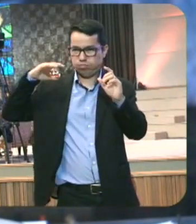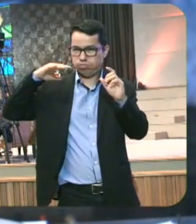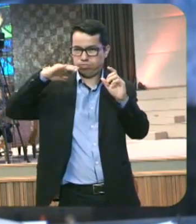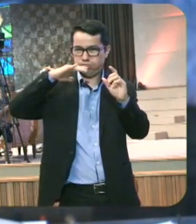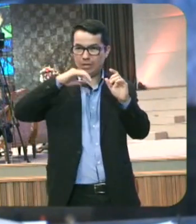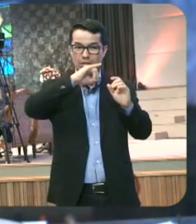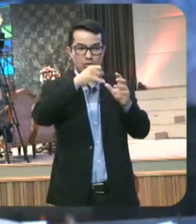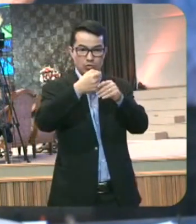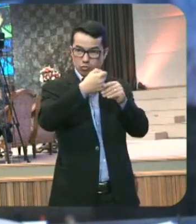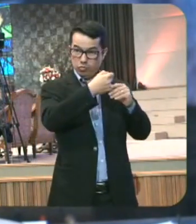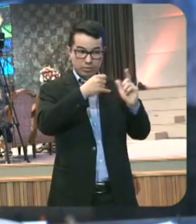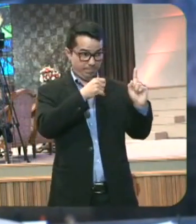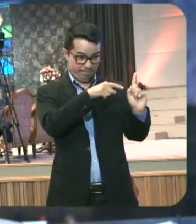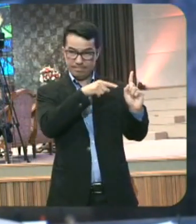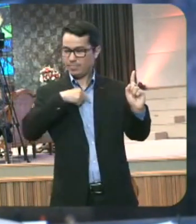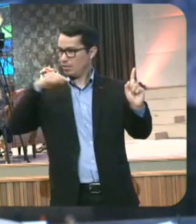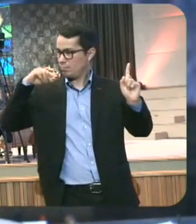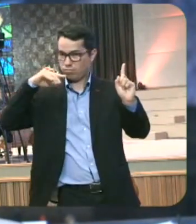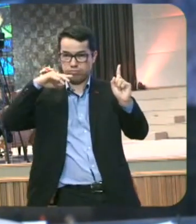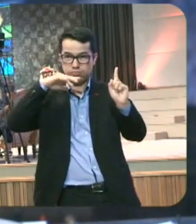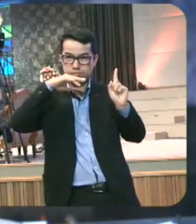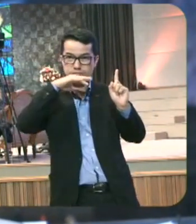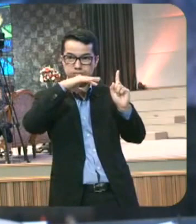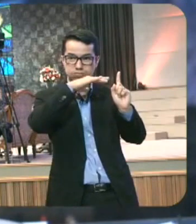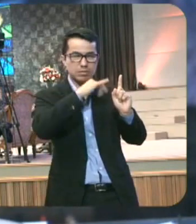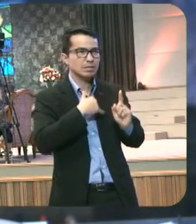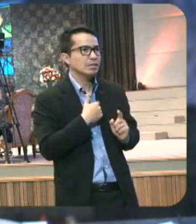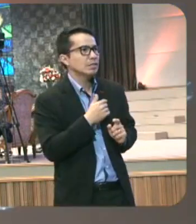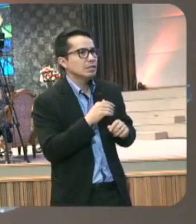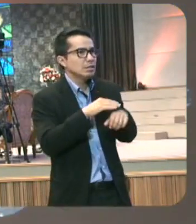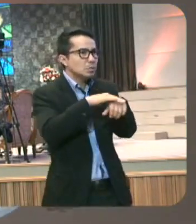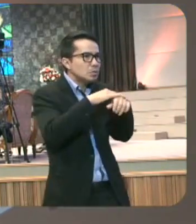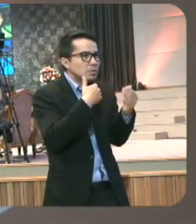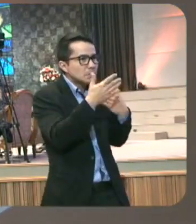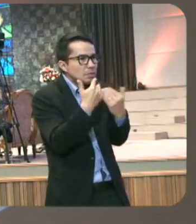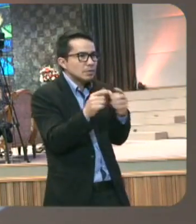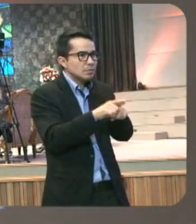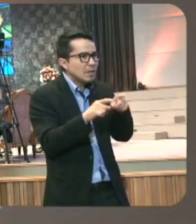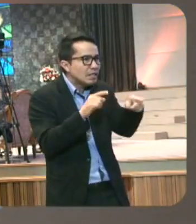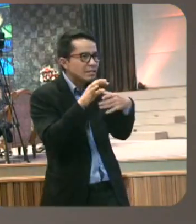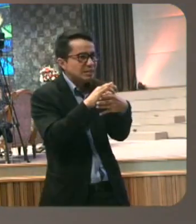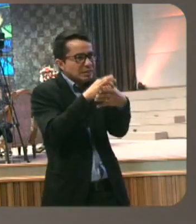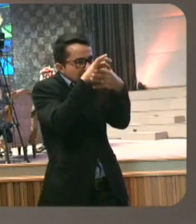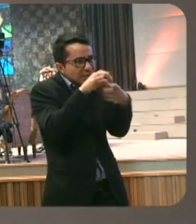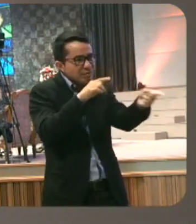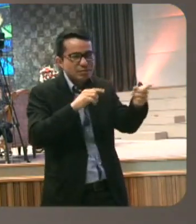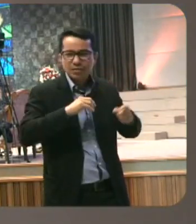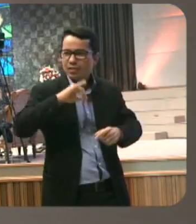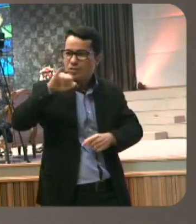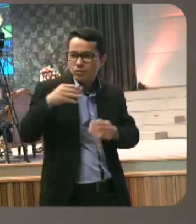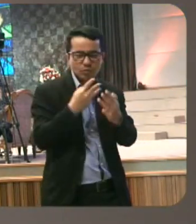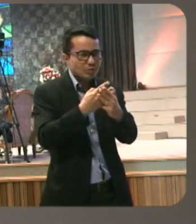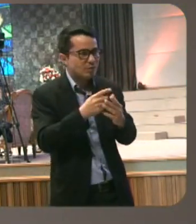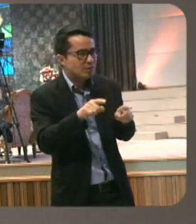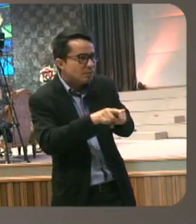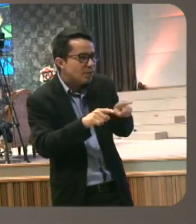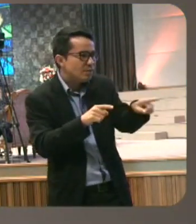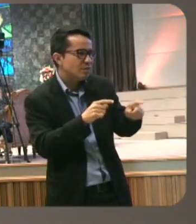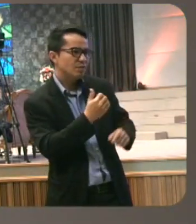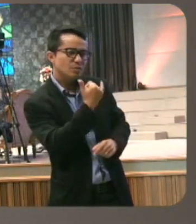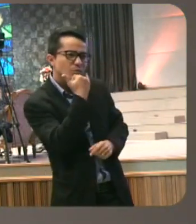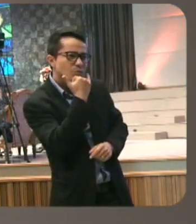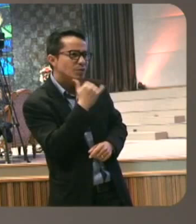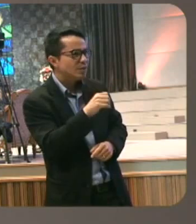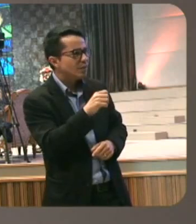Josué e seus companheiros, os príncipes ali, os comandantes dos exércitos de Israel, e disseram: